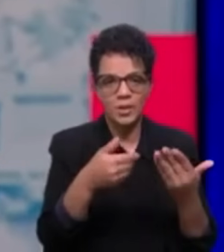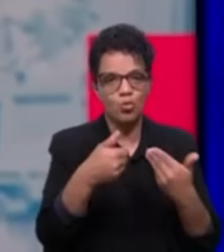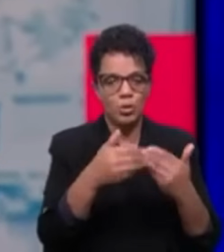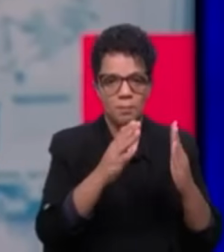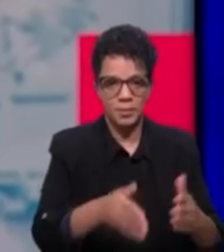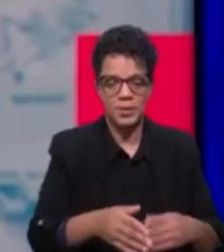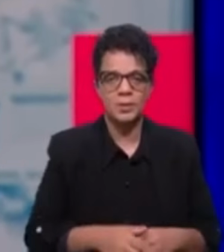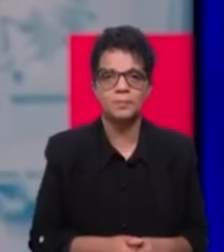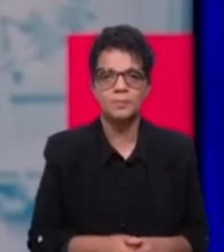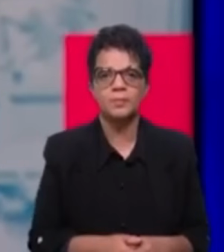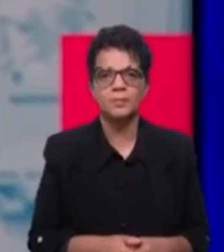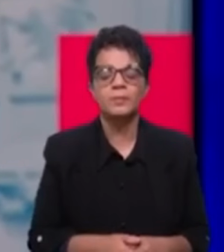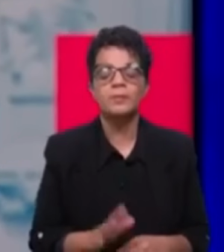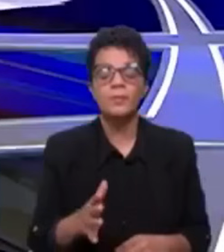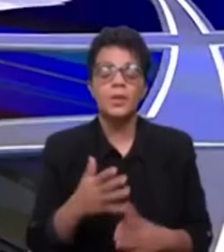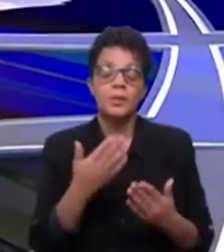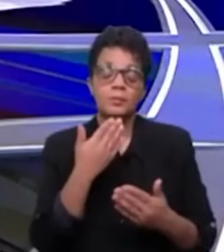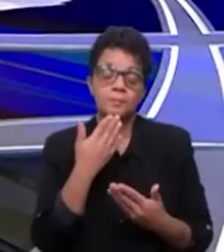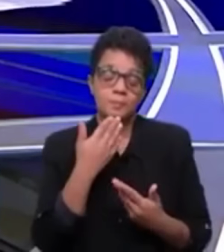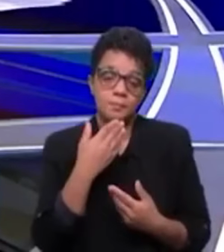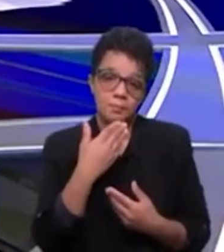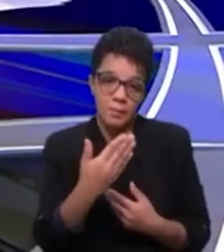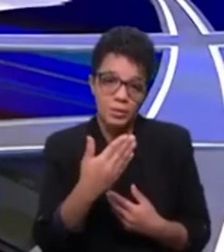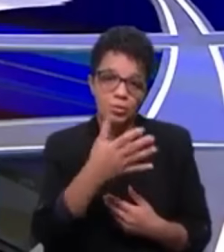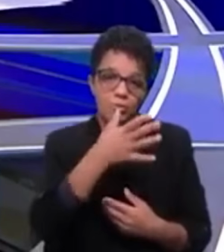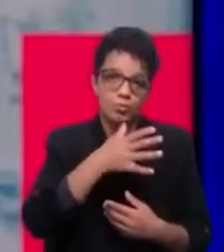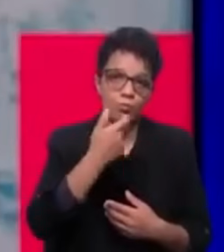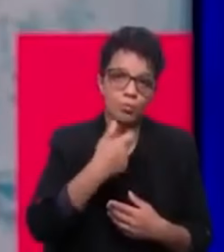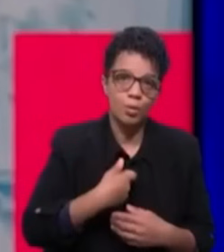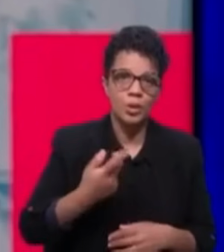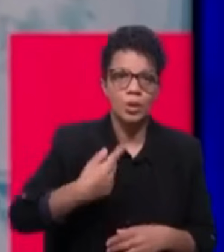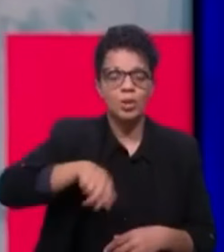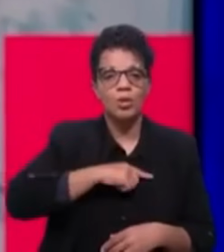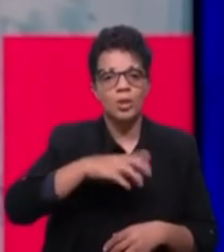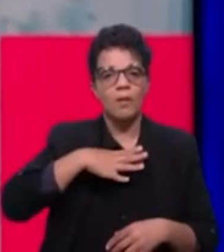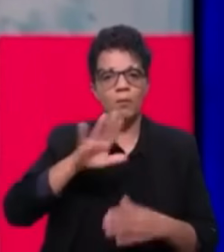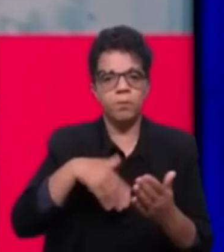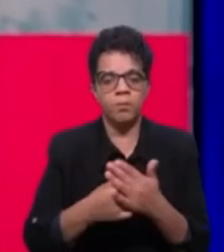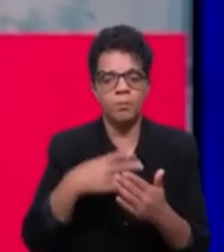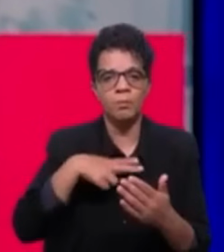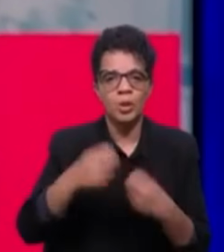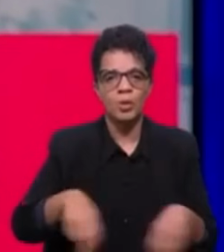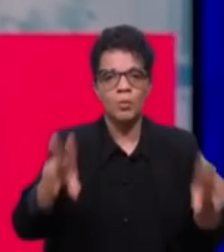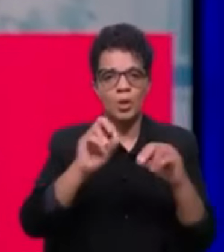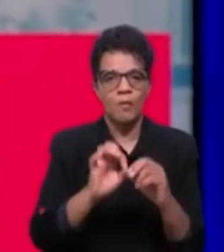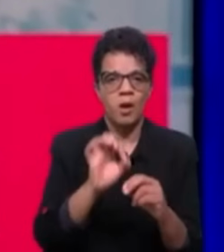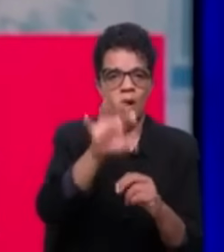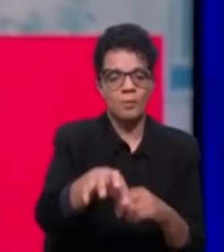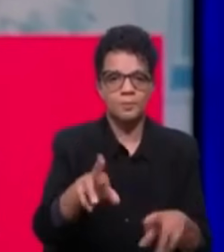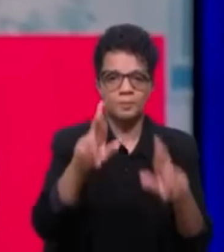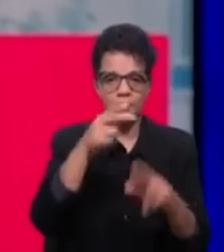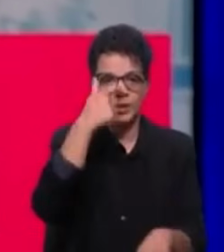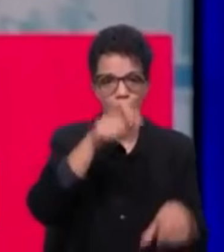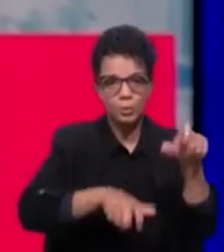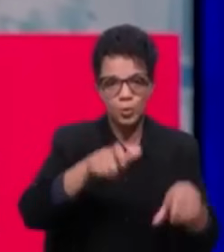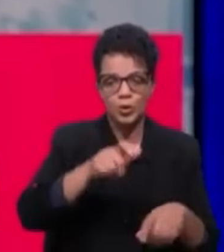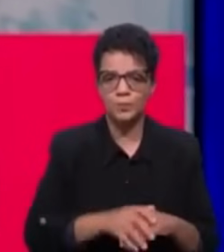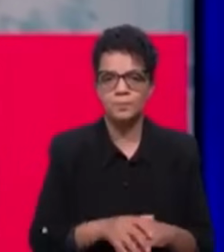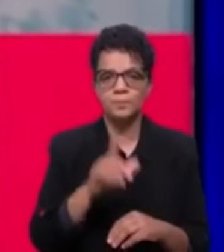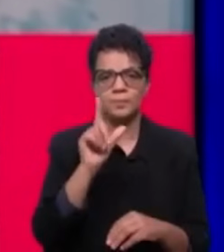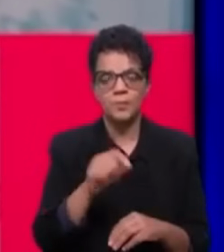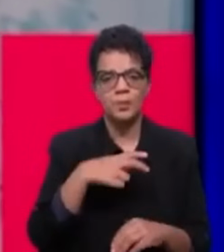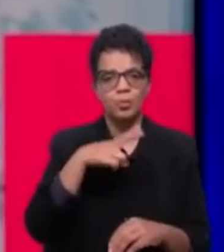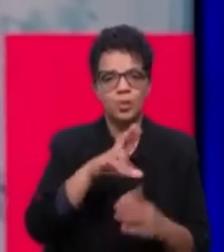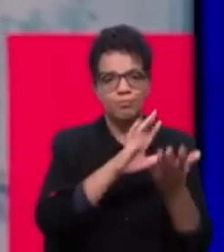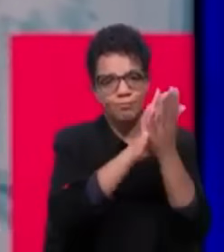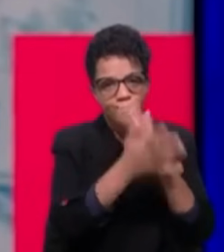nós não estamos nós estamos muito interessados a em dar uma nova ambição para Portugal em dar esperança às pessoas em transformar o